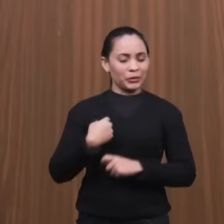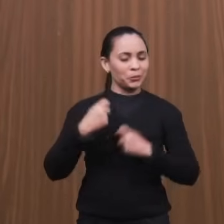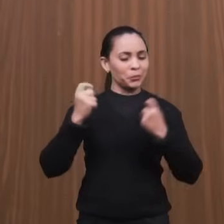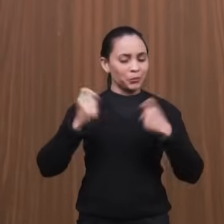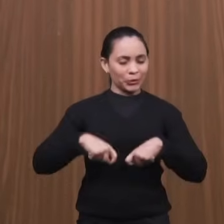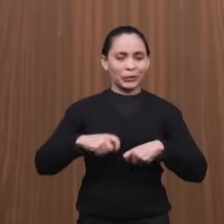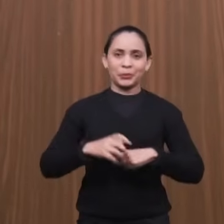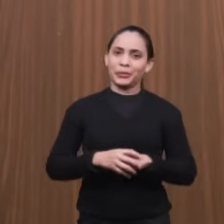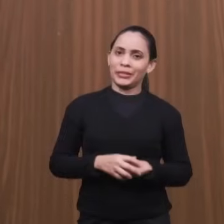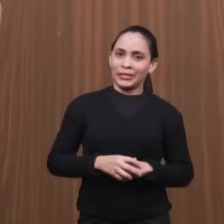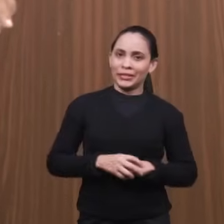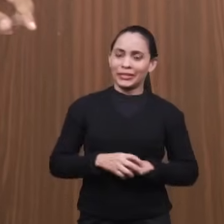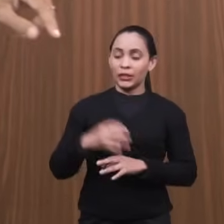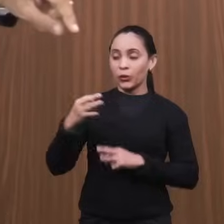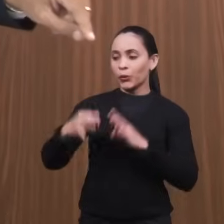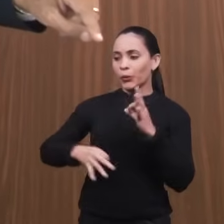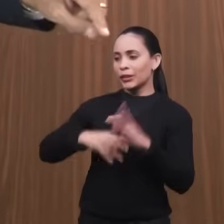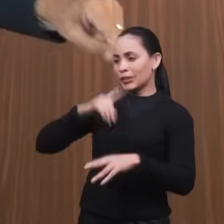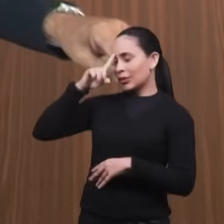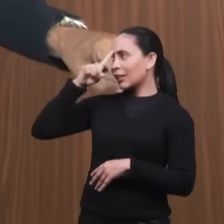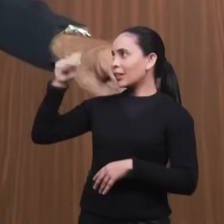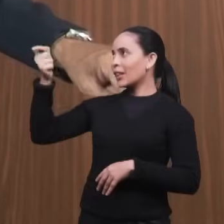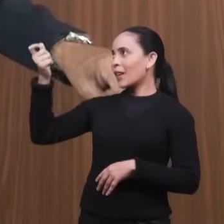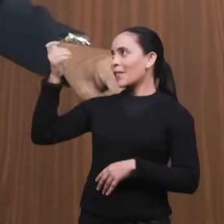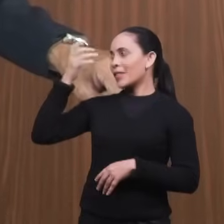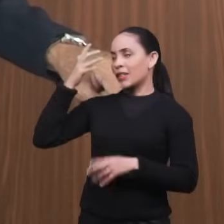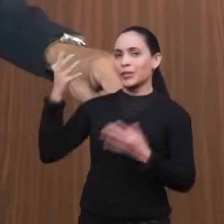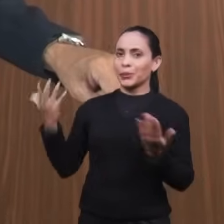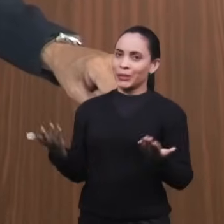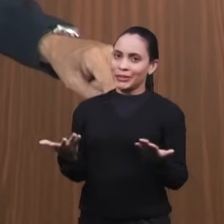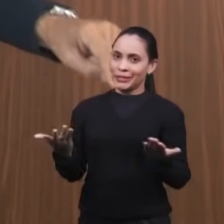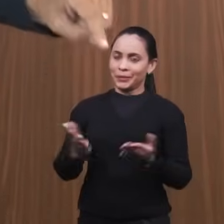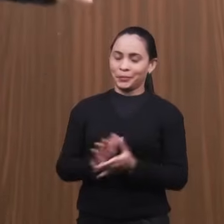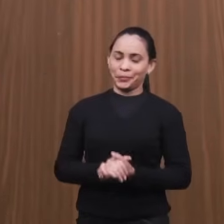dizer que o juízo de Deus se revela ainda hoje,